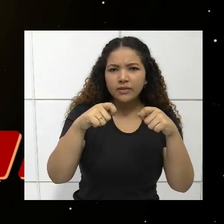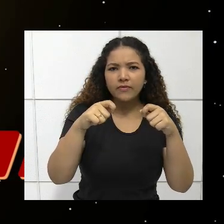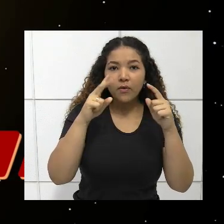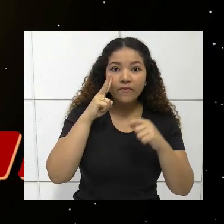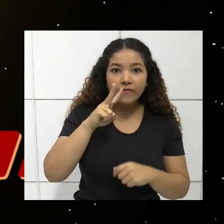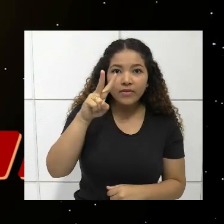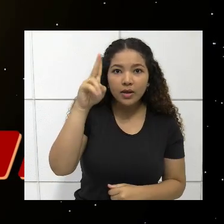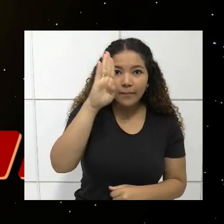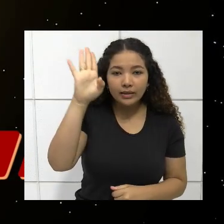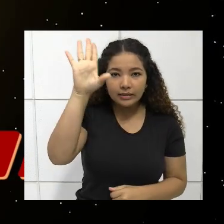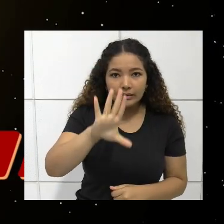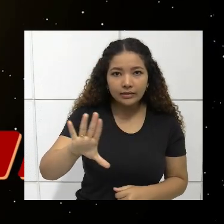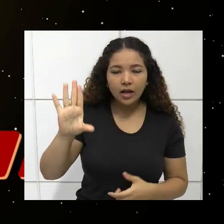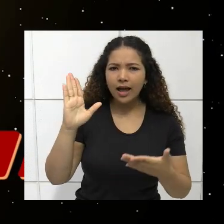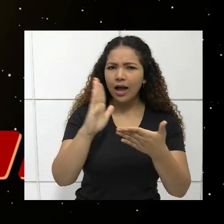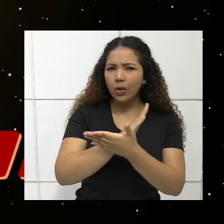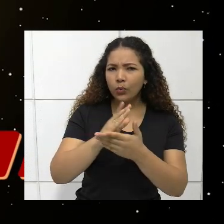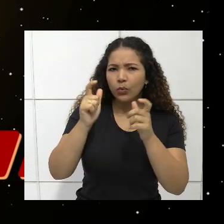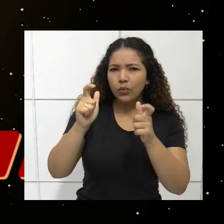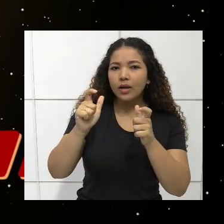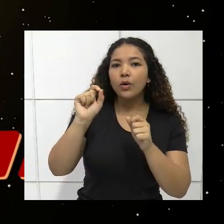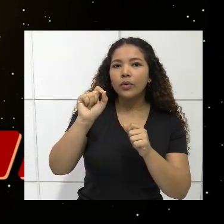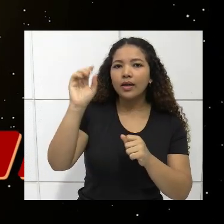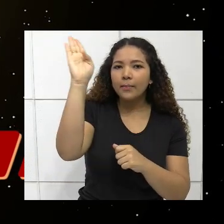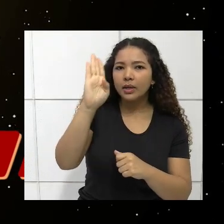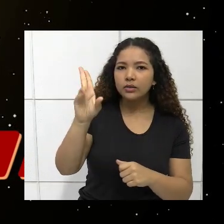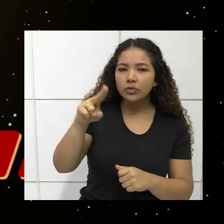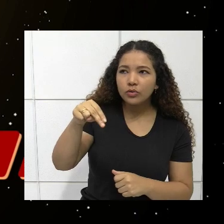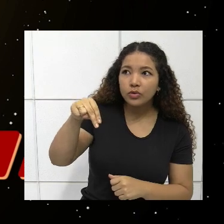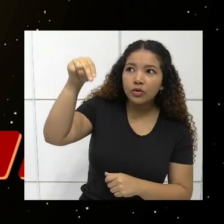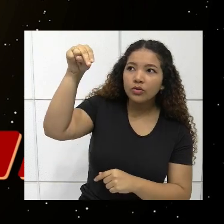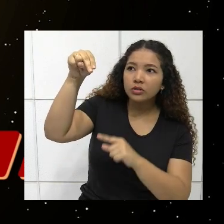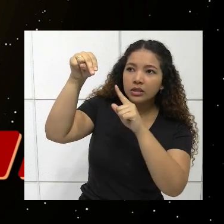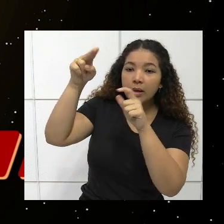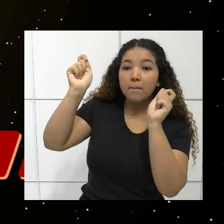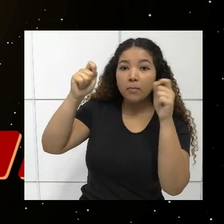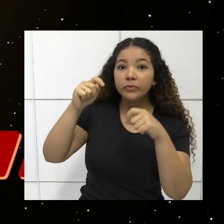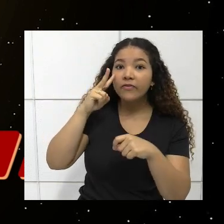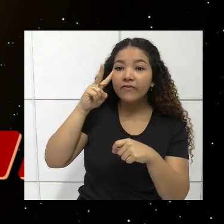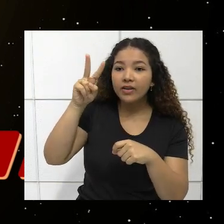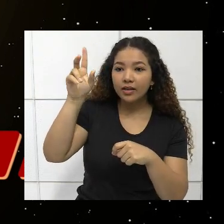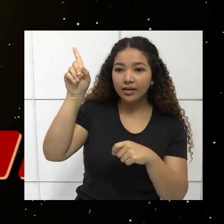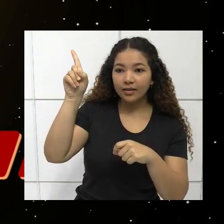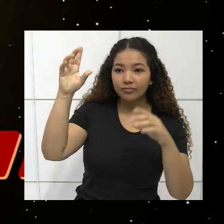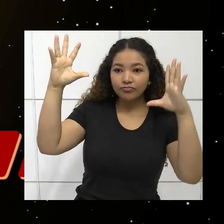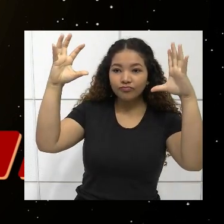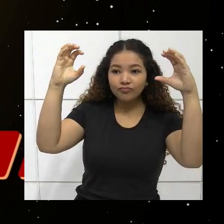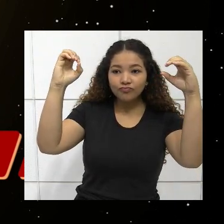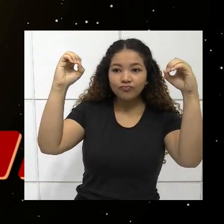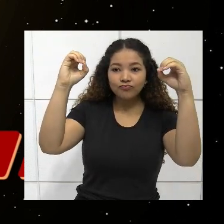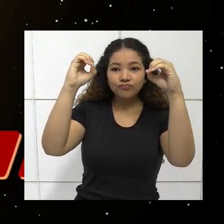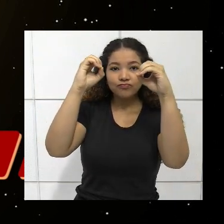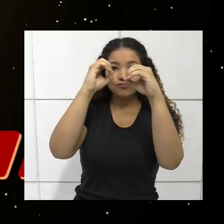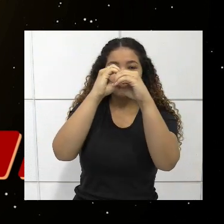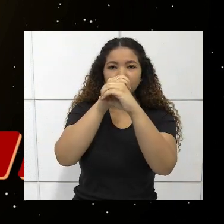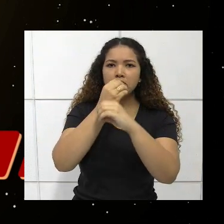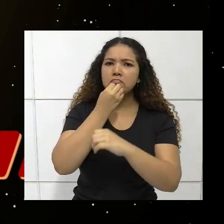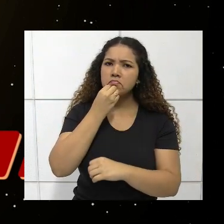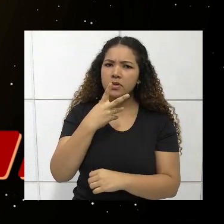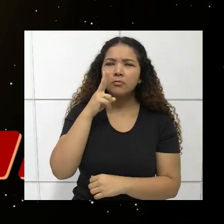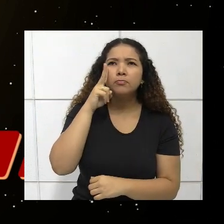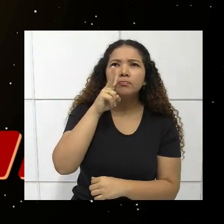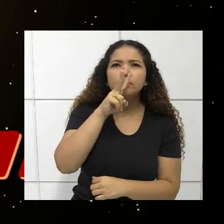Em certas regiões do norte e nordeste, esse fenômeno se manifestará com uma visibilidade anular,